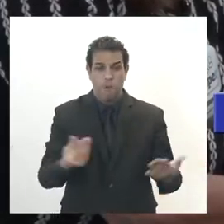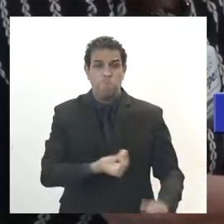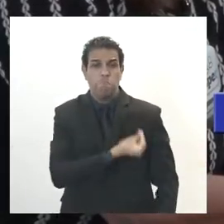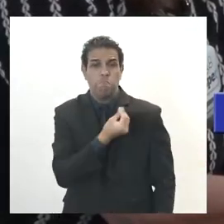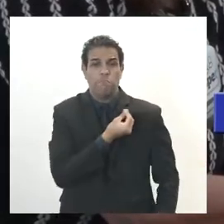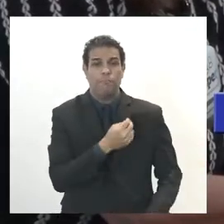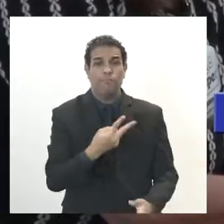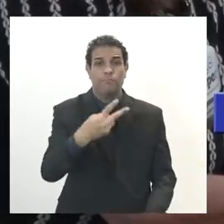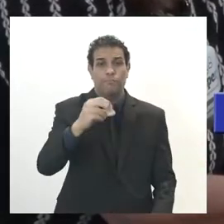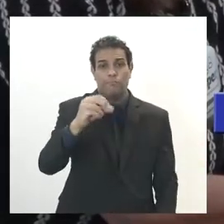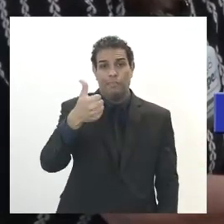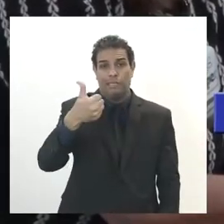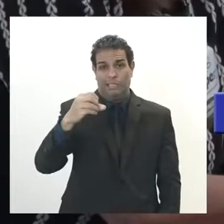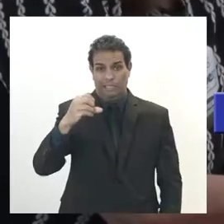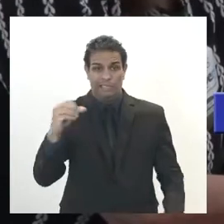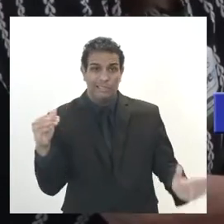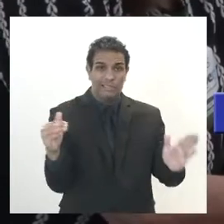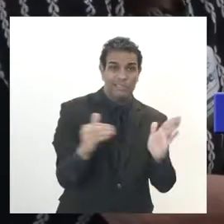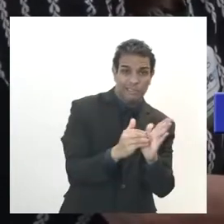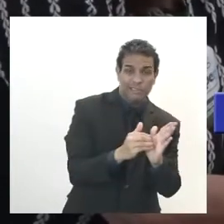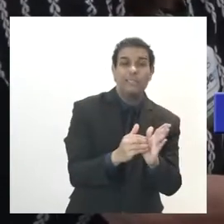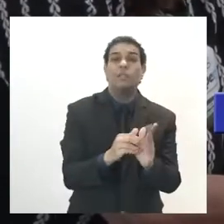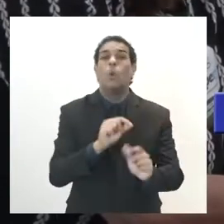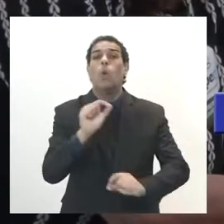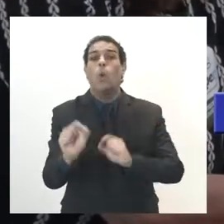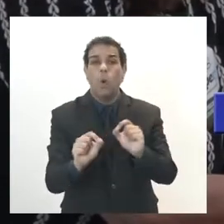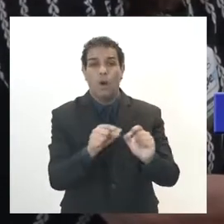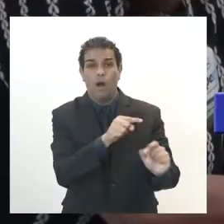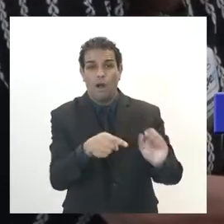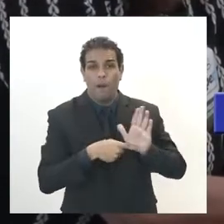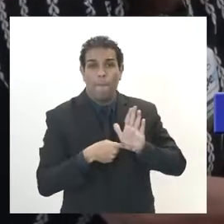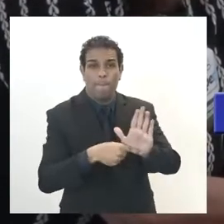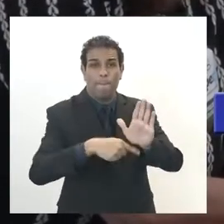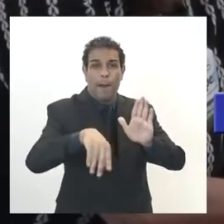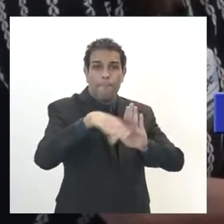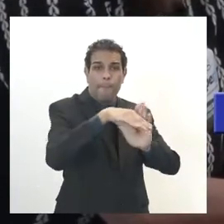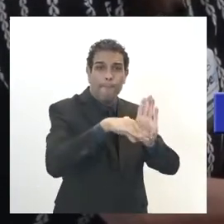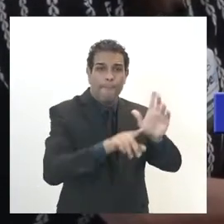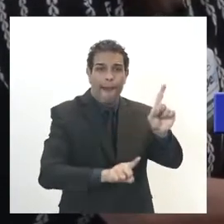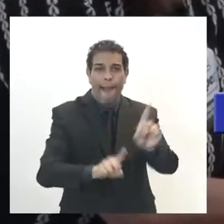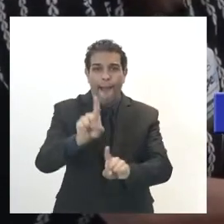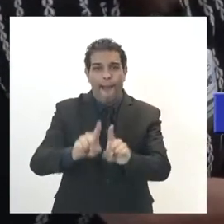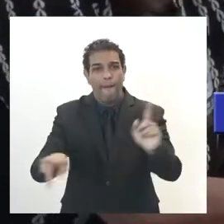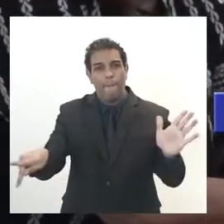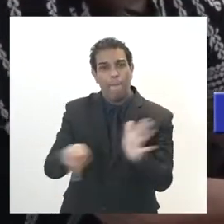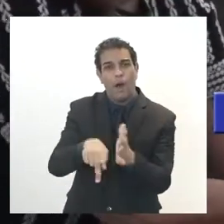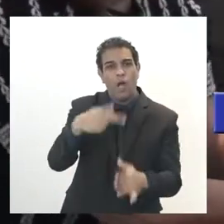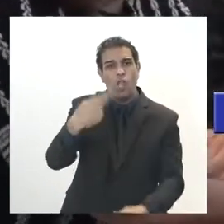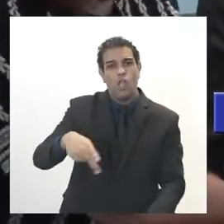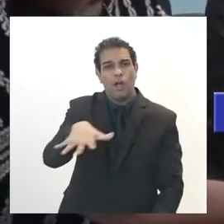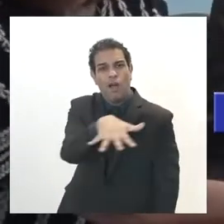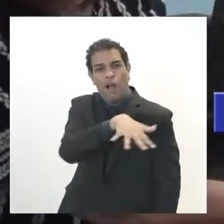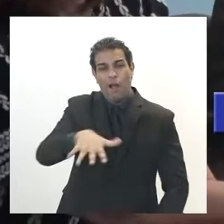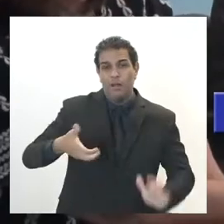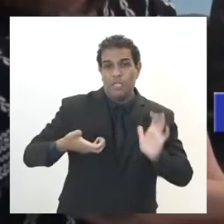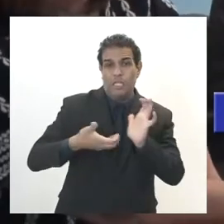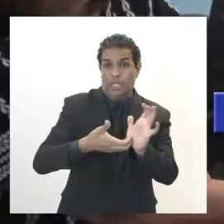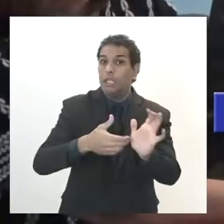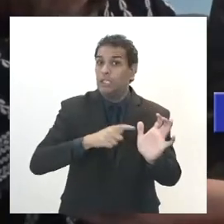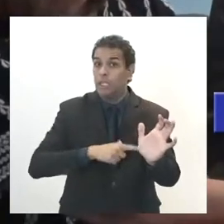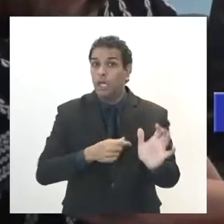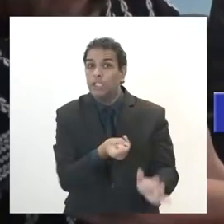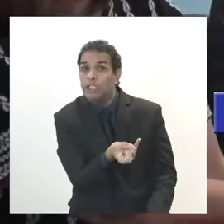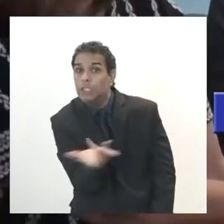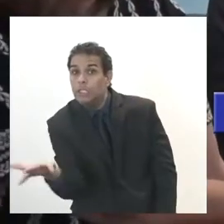de 2016 a2020 quem tem tem que ter revela em seu painel estatístico de pessoal do próprio governo federal Estamos fazendo aqui embaixo